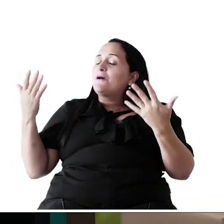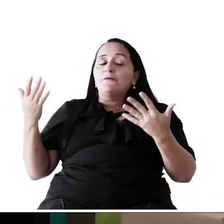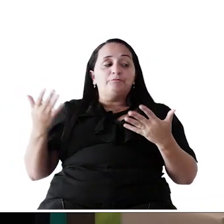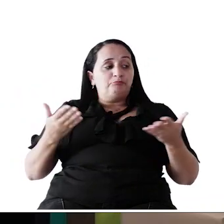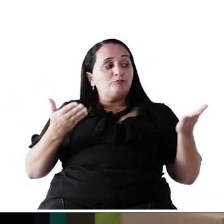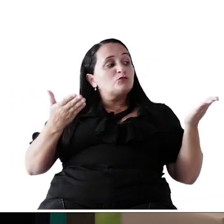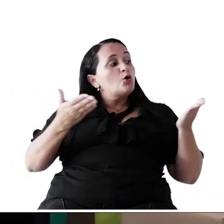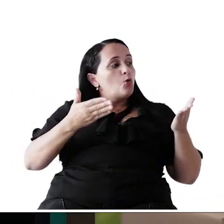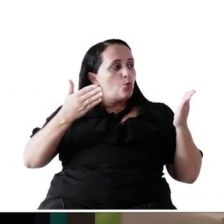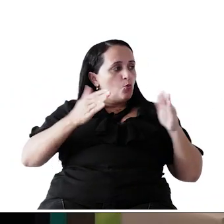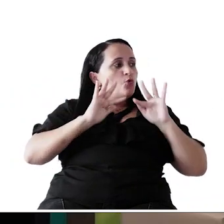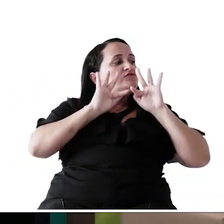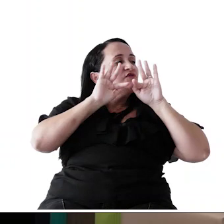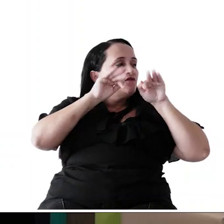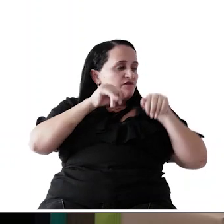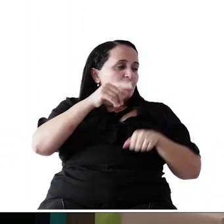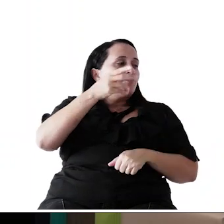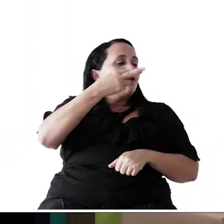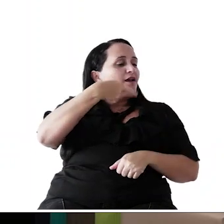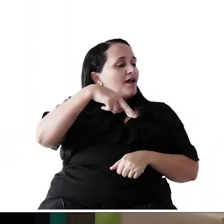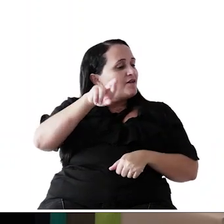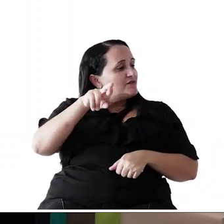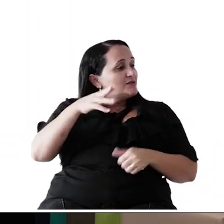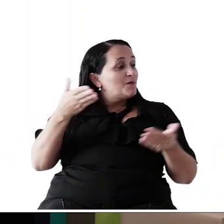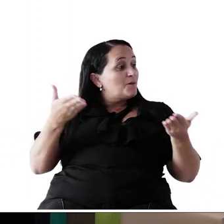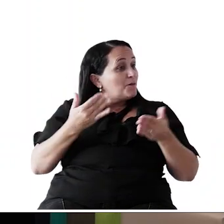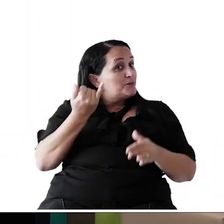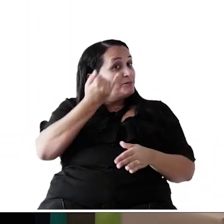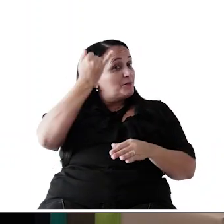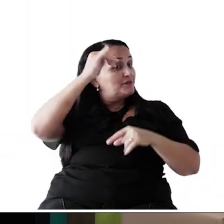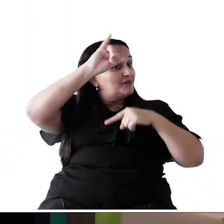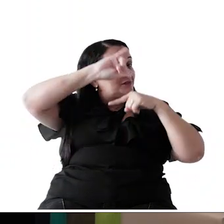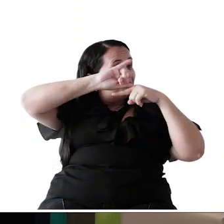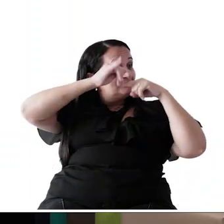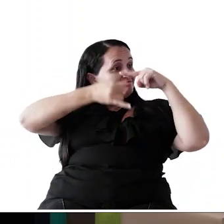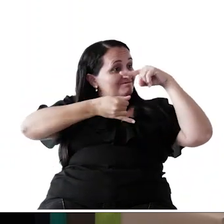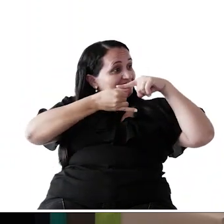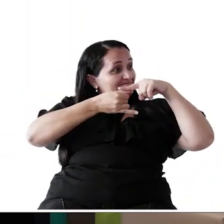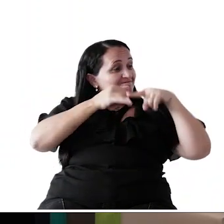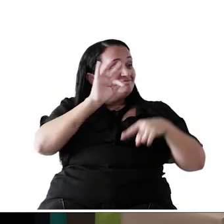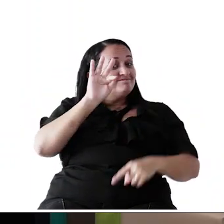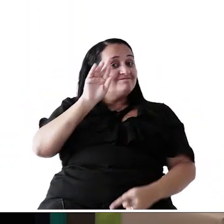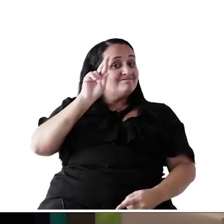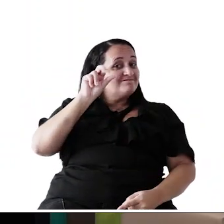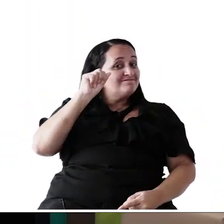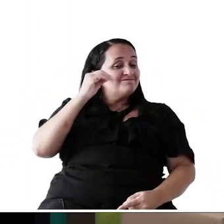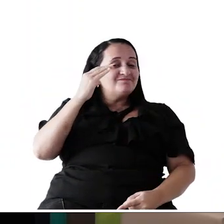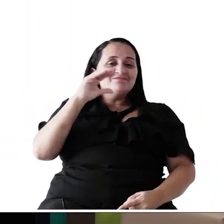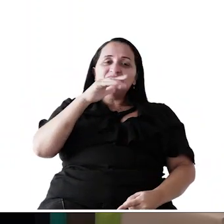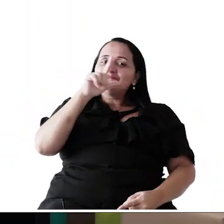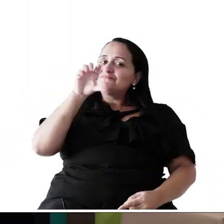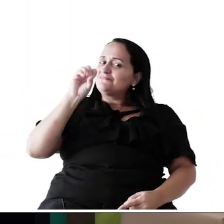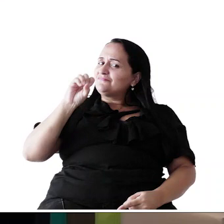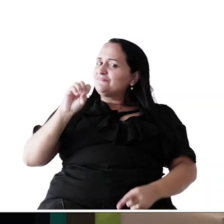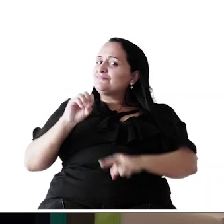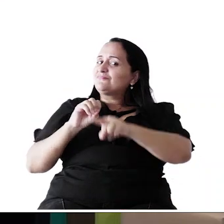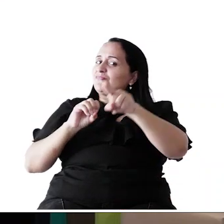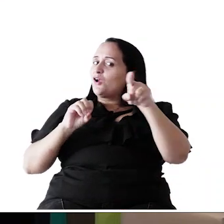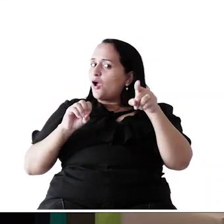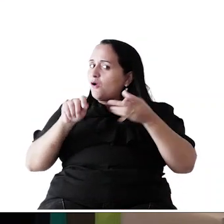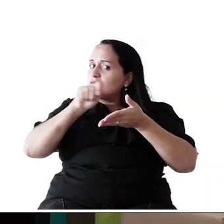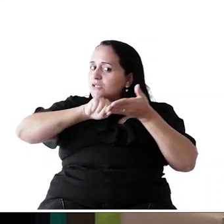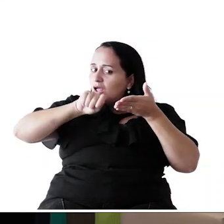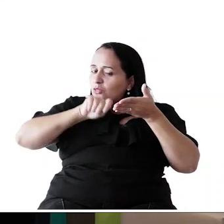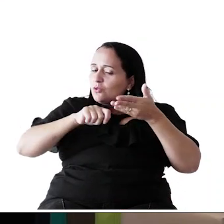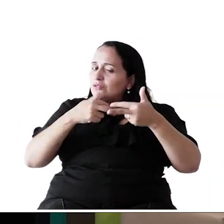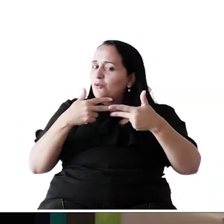revisões e hoje a aula é muito importante, fração. Fração. Tenho certeza que vocês vão precisar anotar algumas coisas, então já sabe a dica,